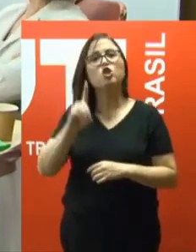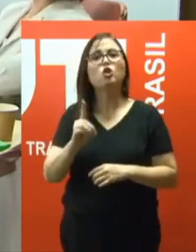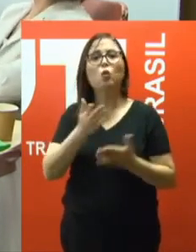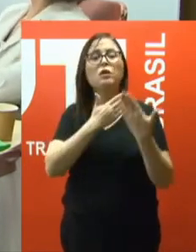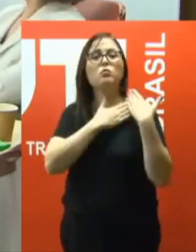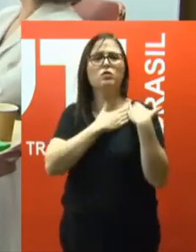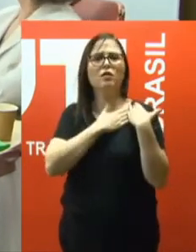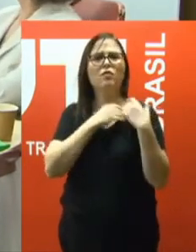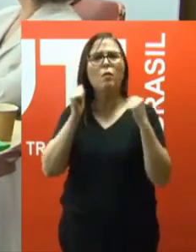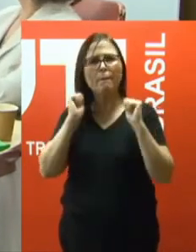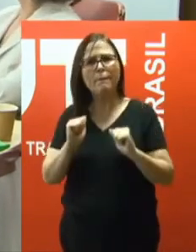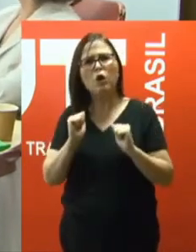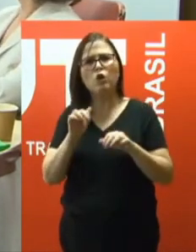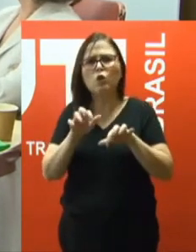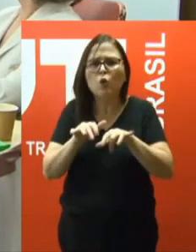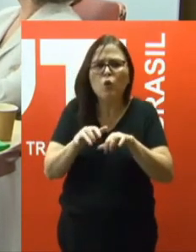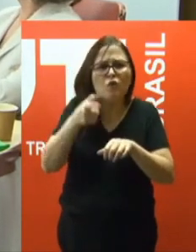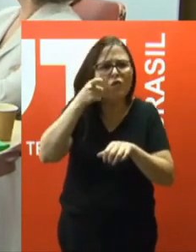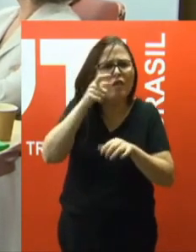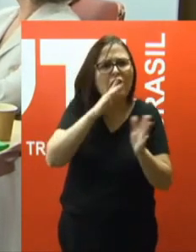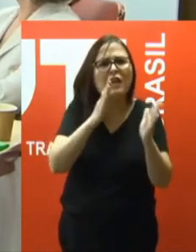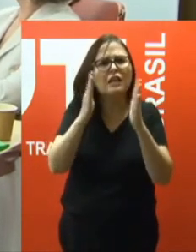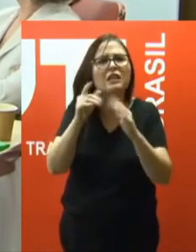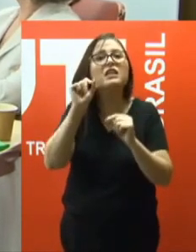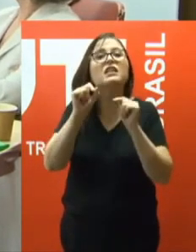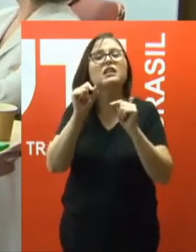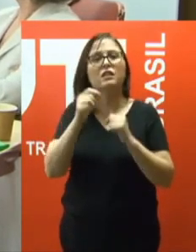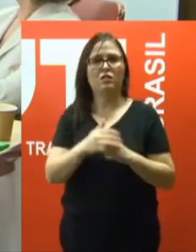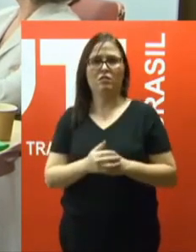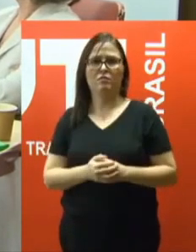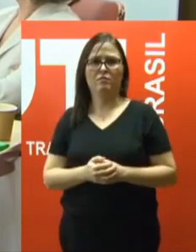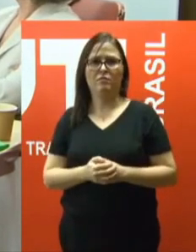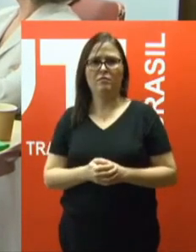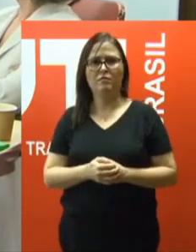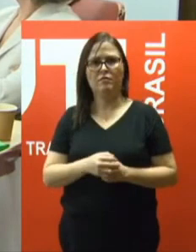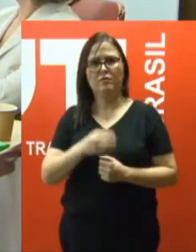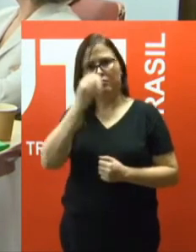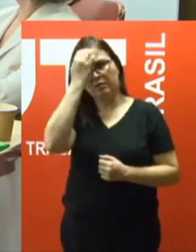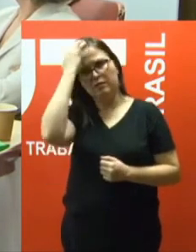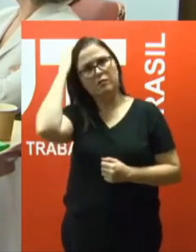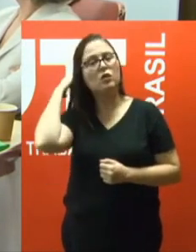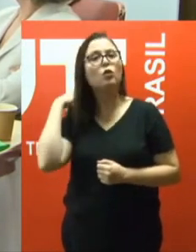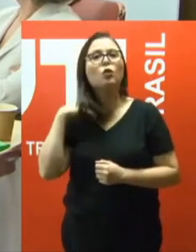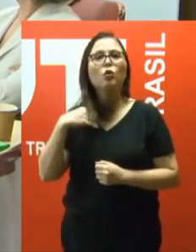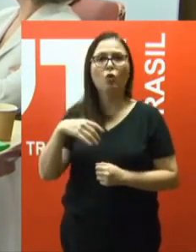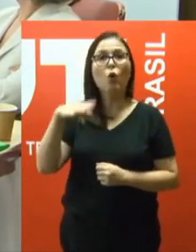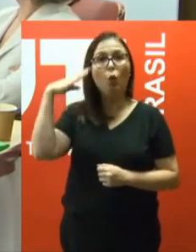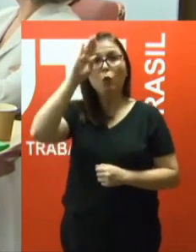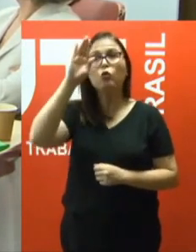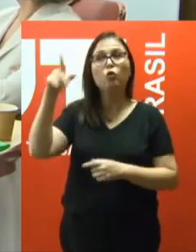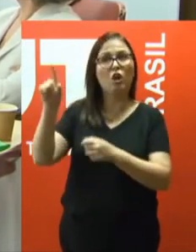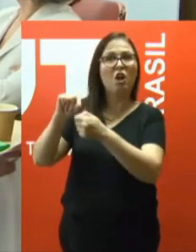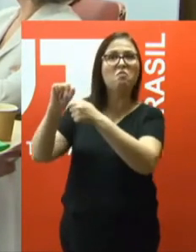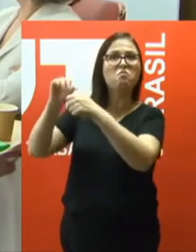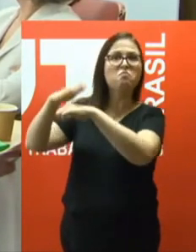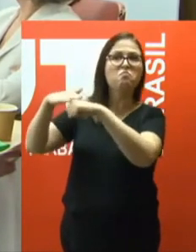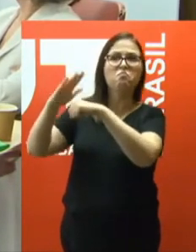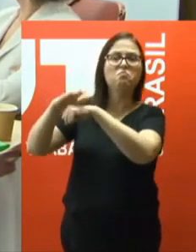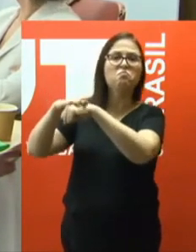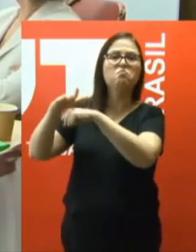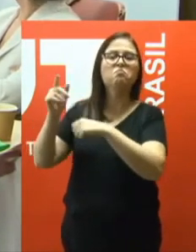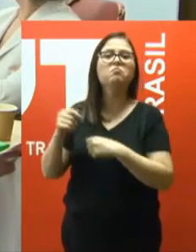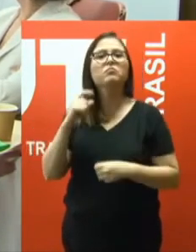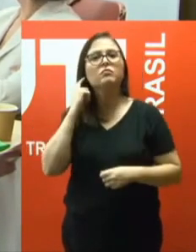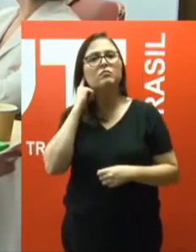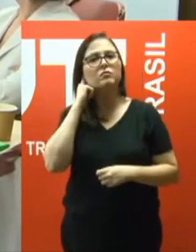caras poderiam entrar no computador, vou ver qual é a ordem do Sérgio. O Bolsonaro faz isso. E nós não fazemos.